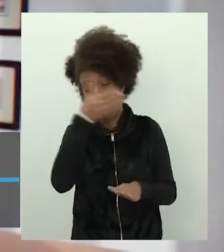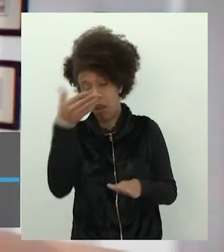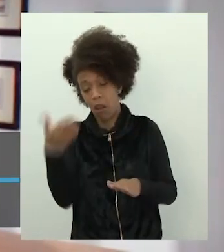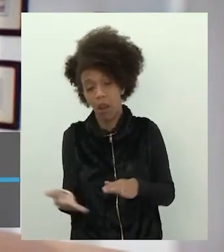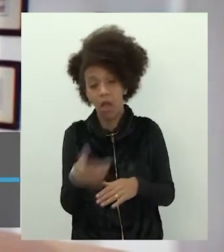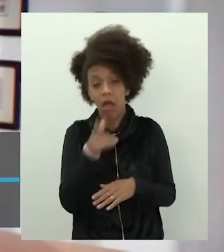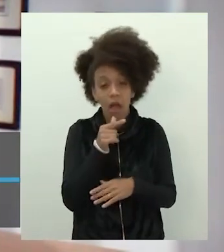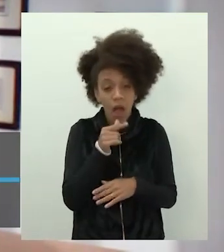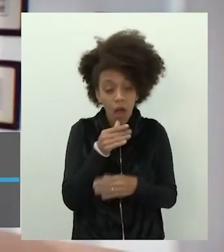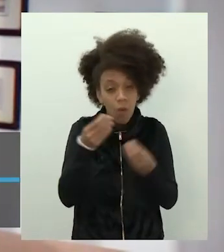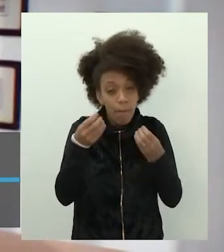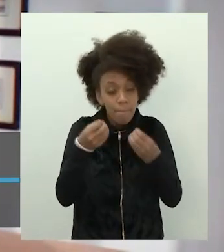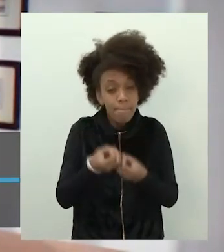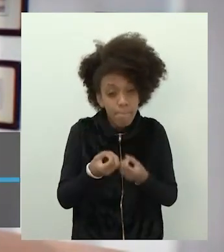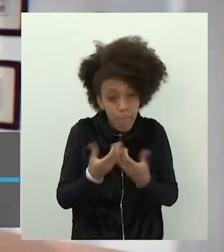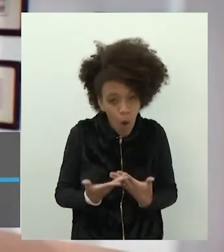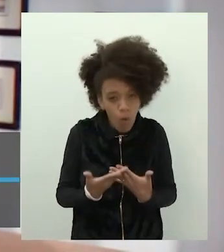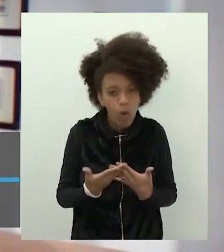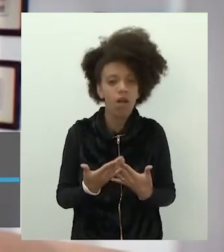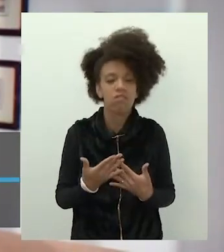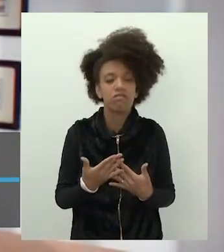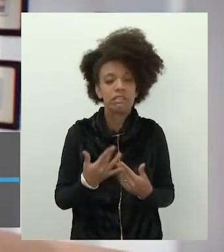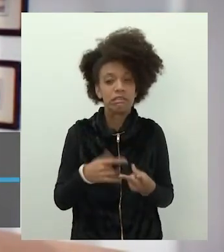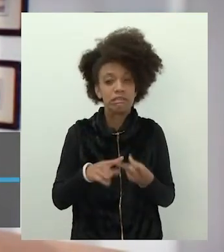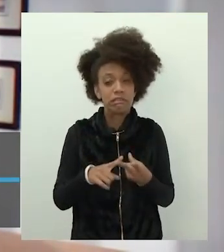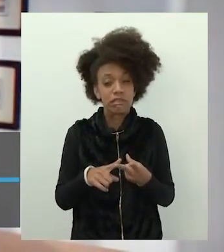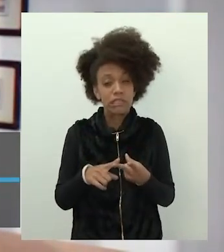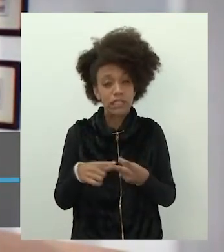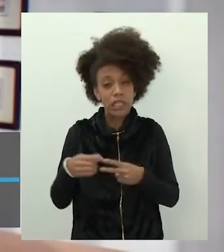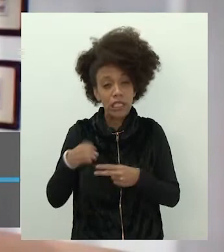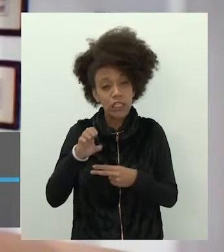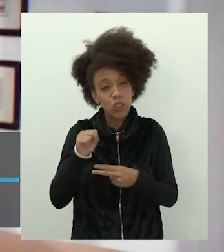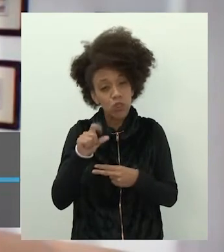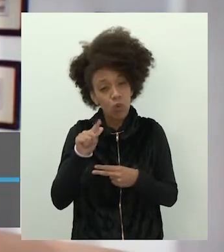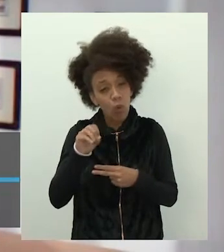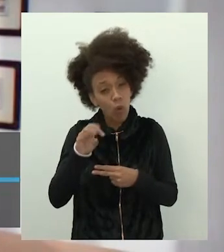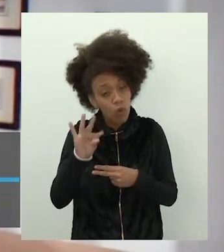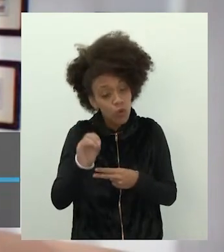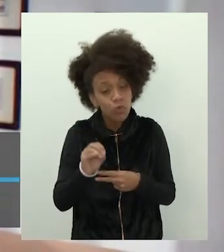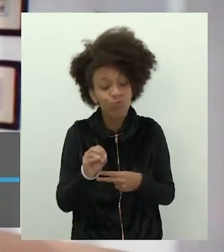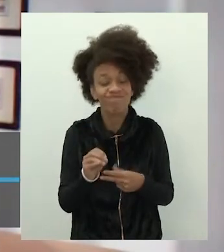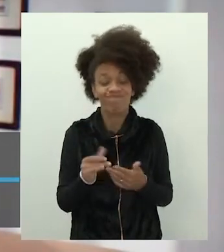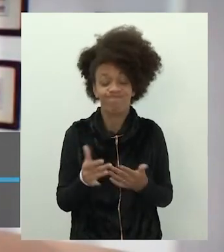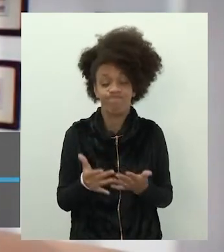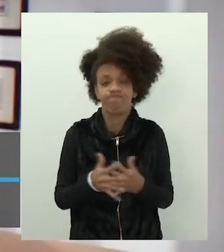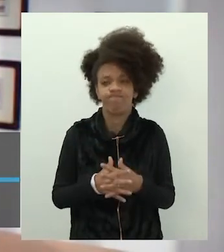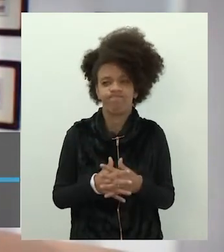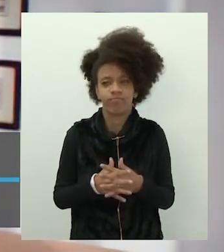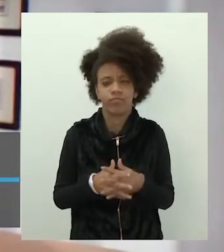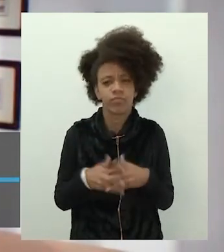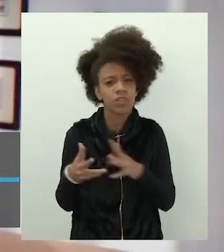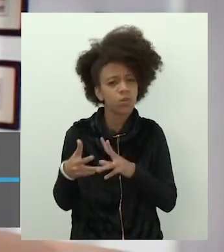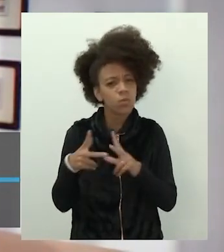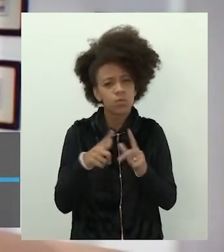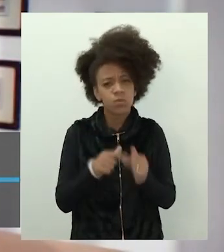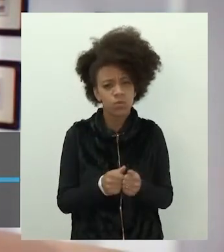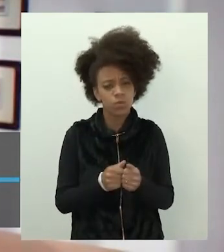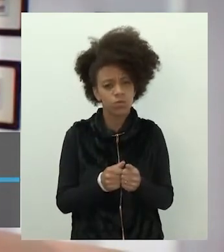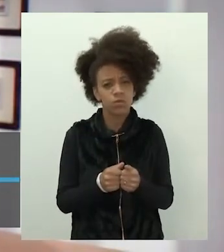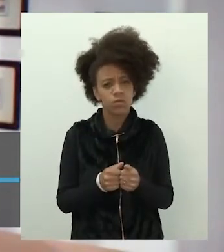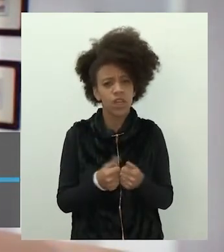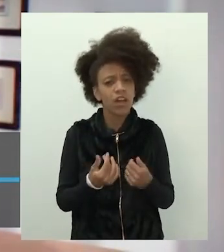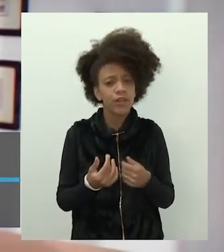sem água encanada, sem esgotamento. Então, isso tudo, ou e